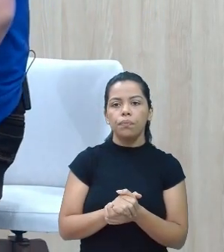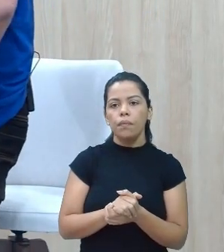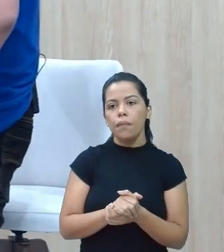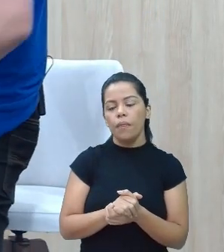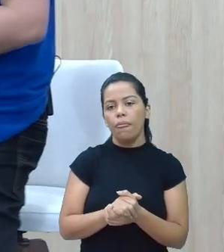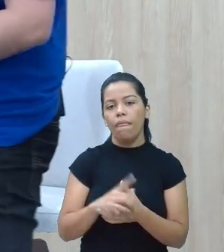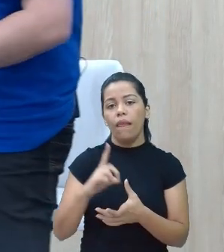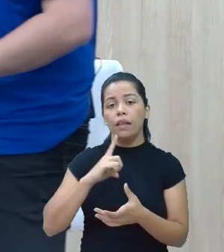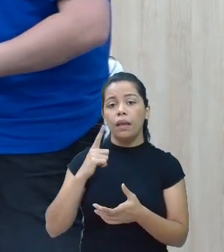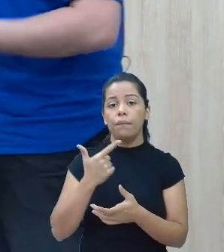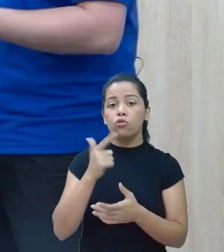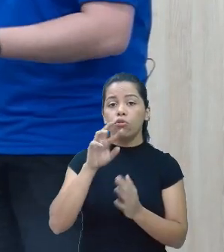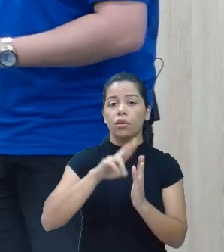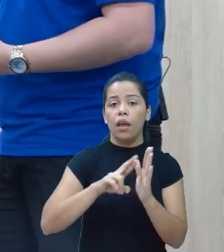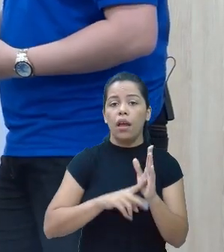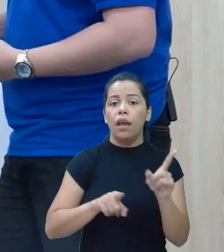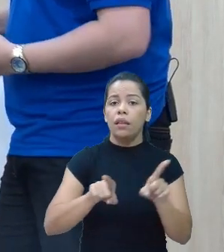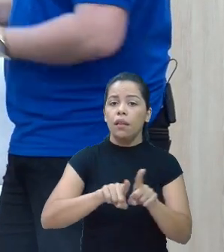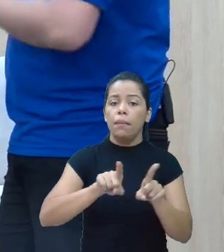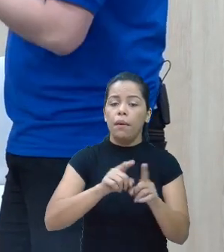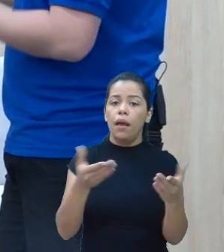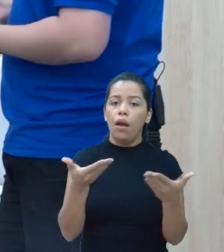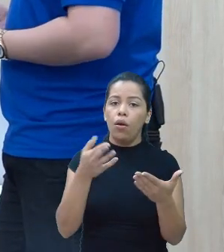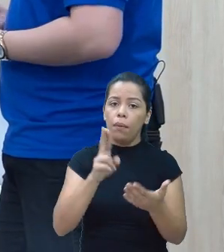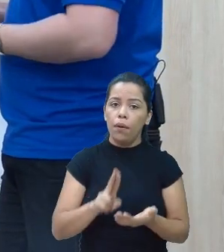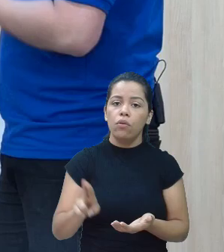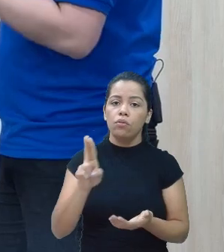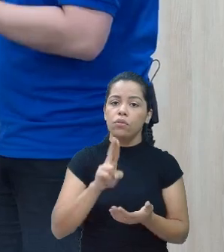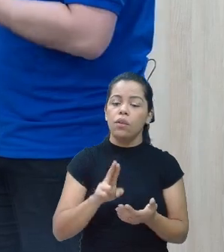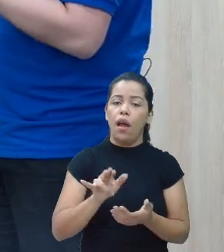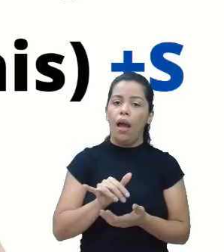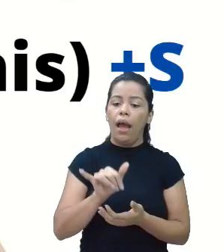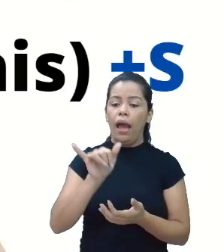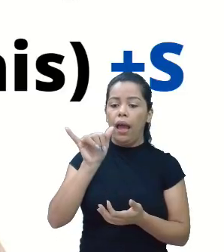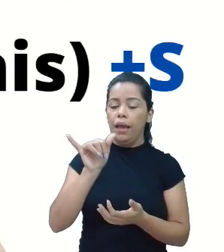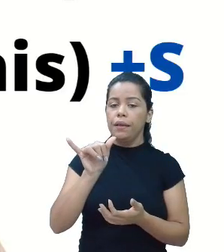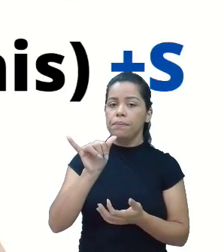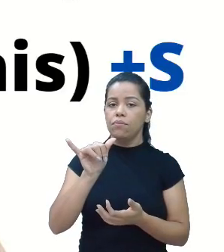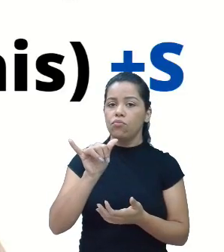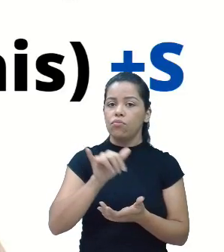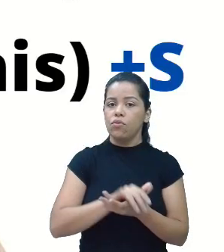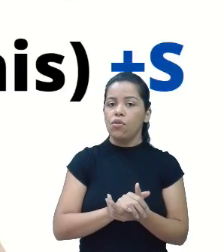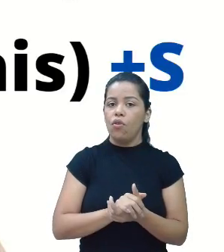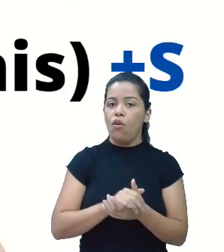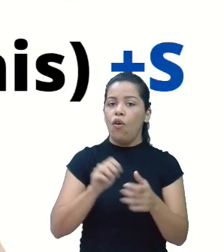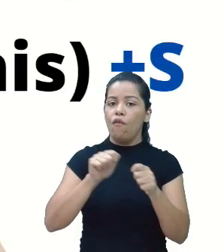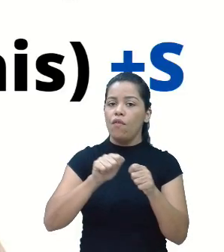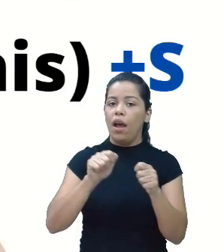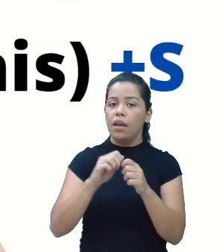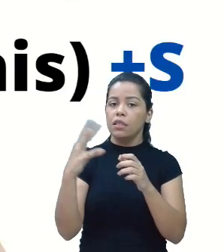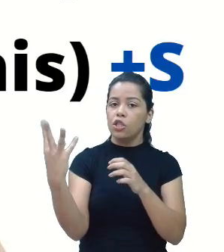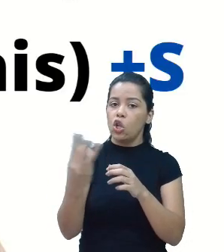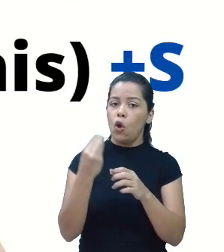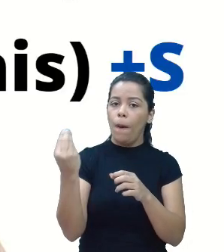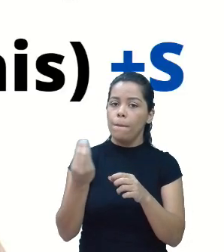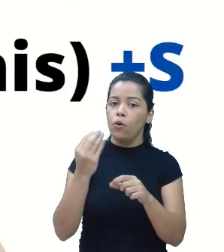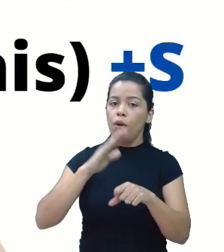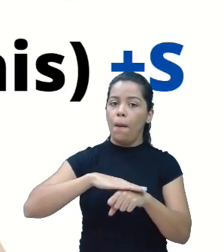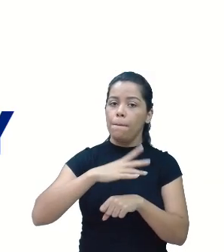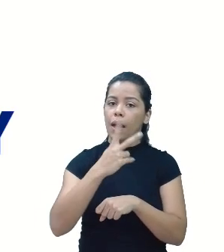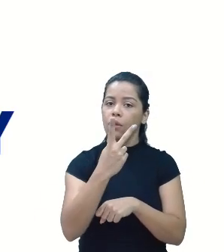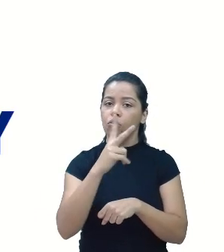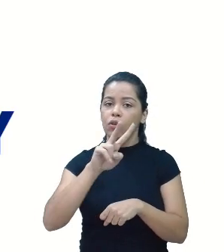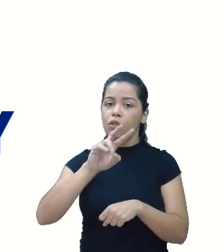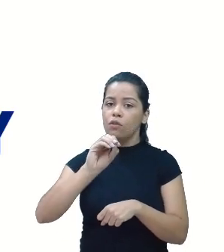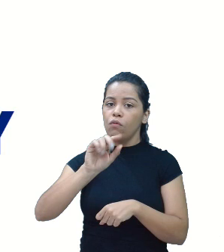Temos agora uma outra regrinha que é com Y, tá? Palavra com Y forma um plural com mais 2 vogais.